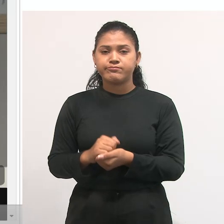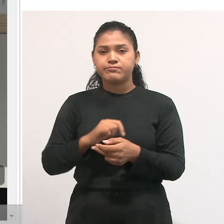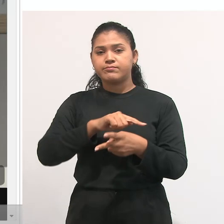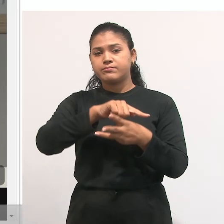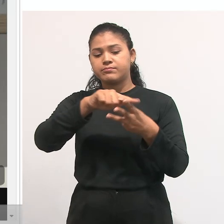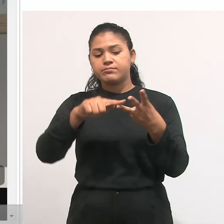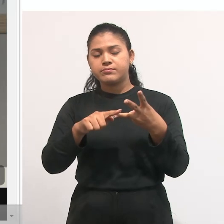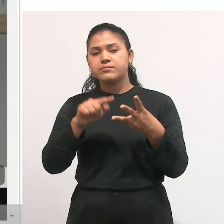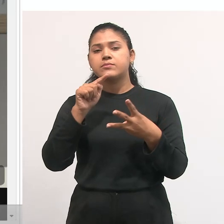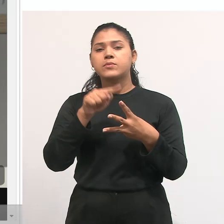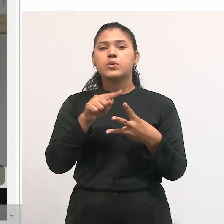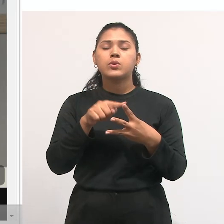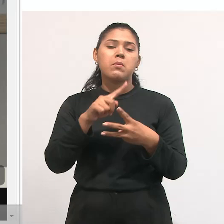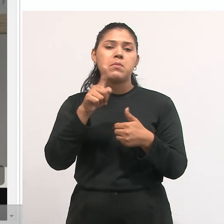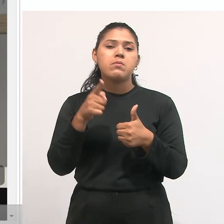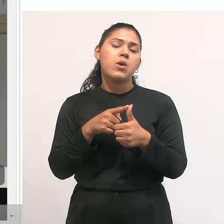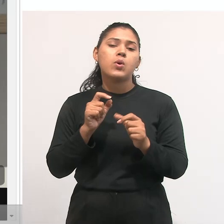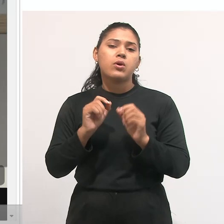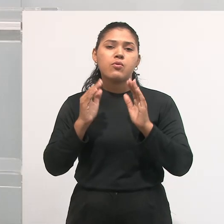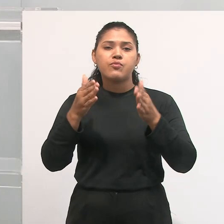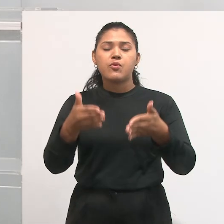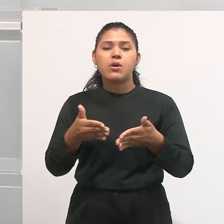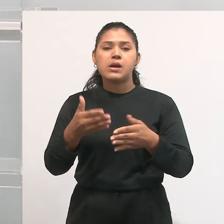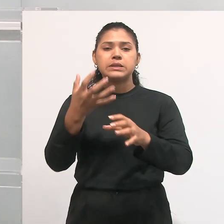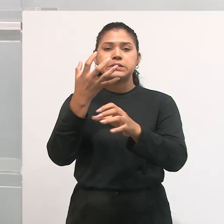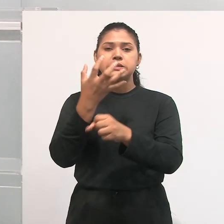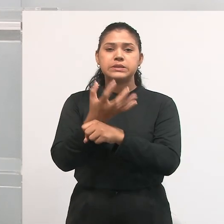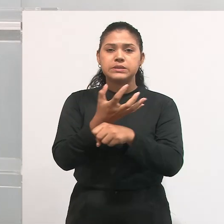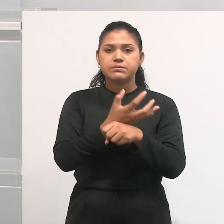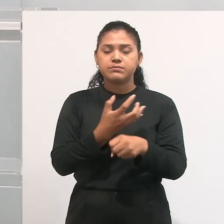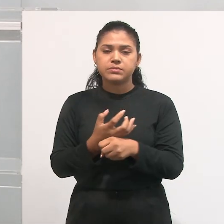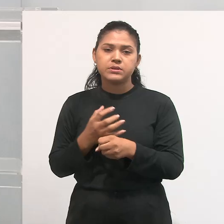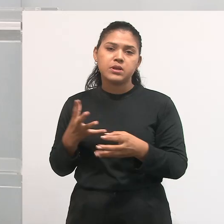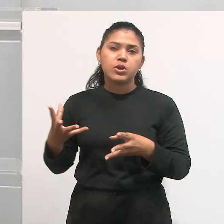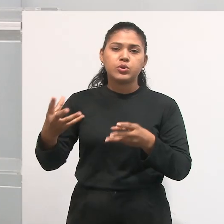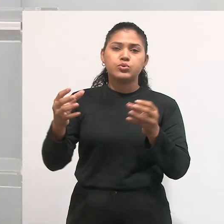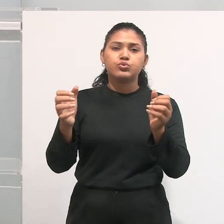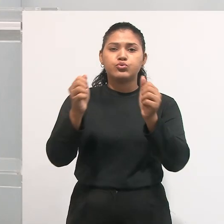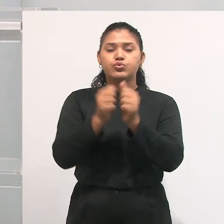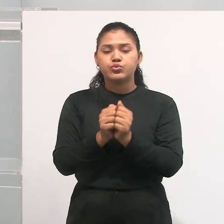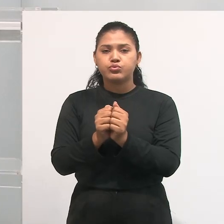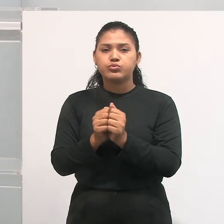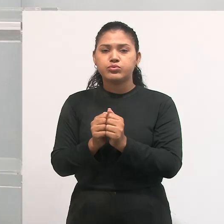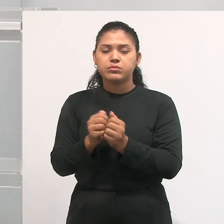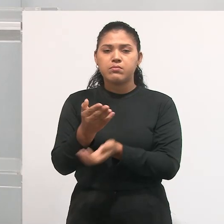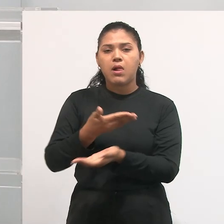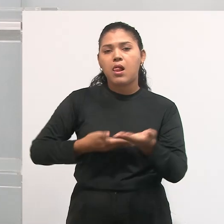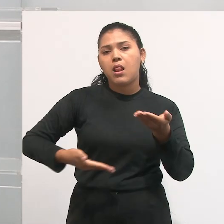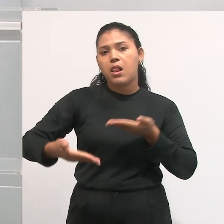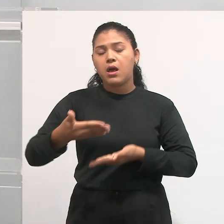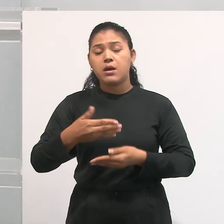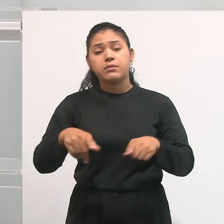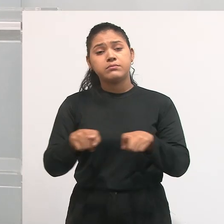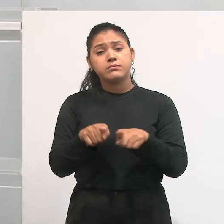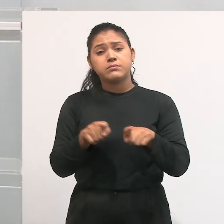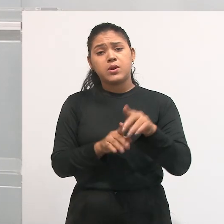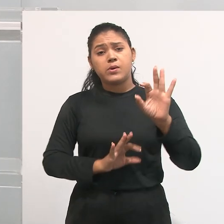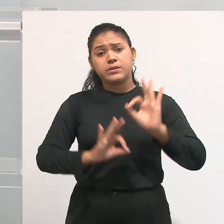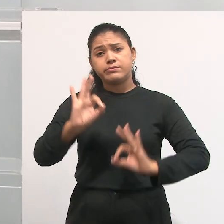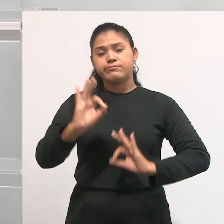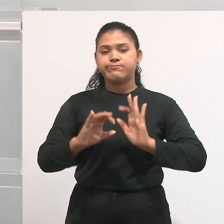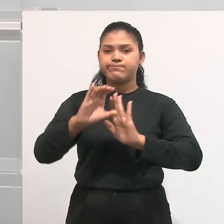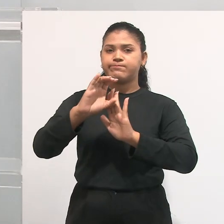sobre interdisciplinaridade, e quando ela trabalha sobre interdisciplinaridade, a organização curricular